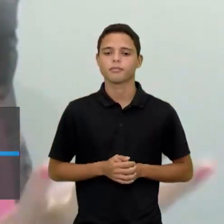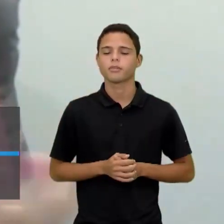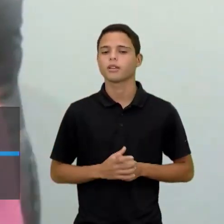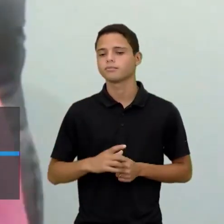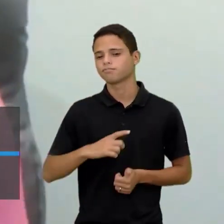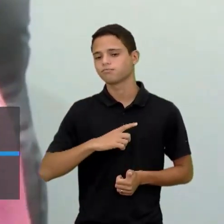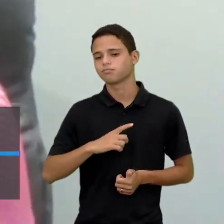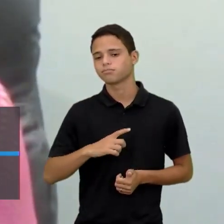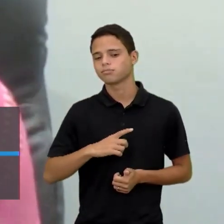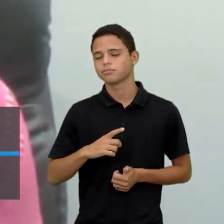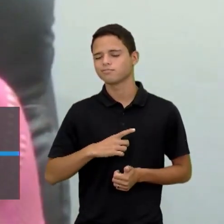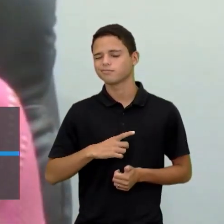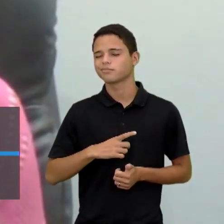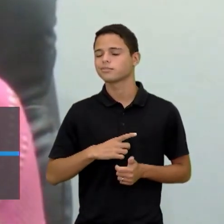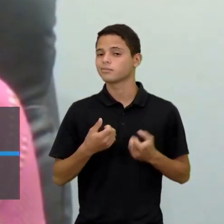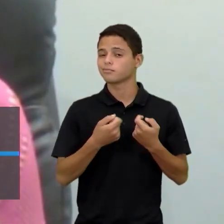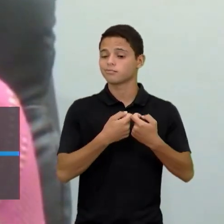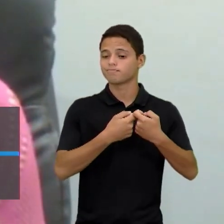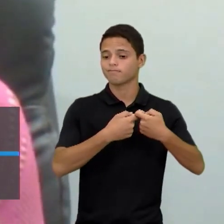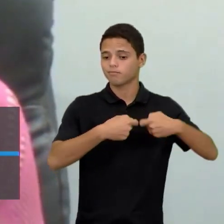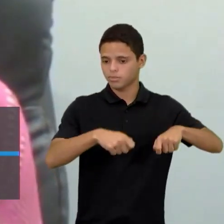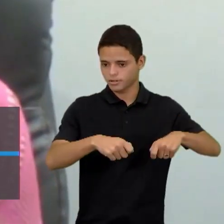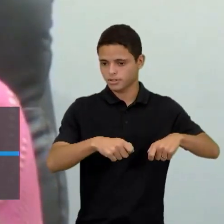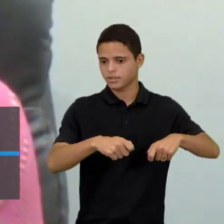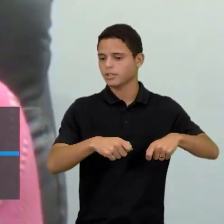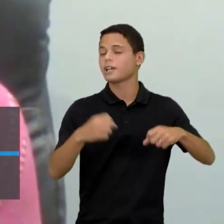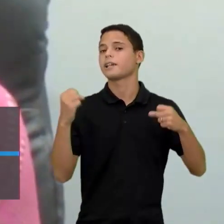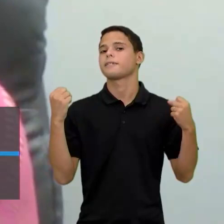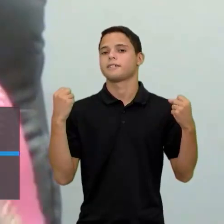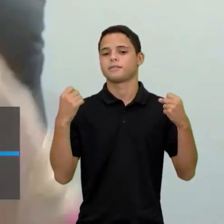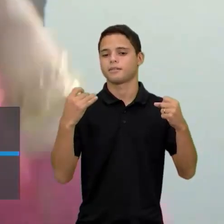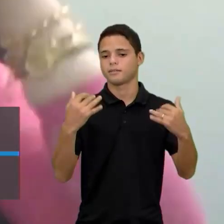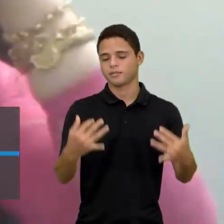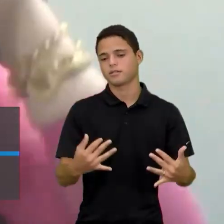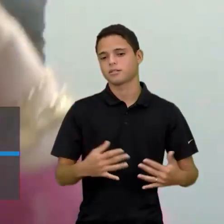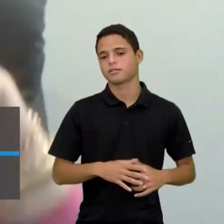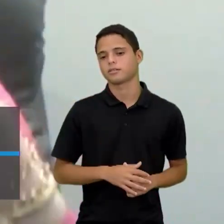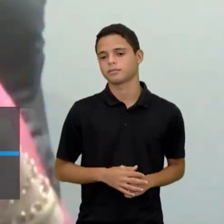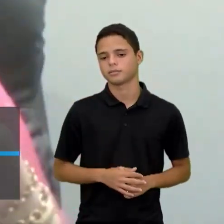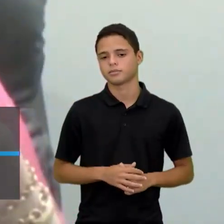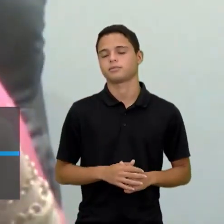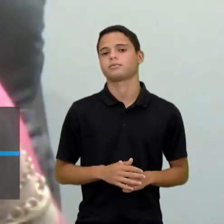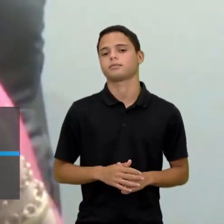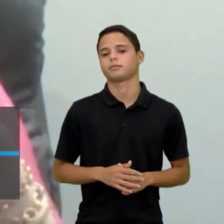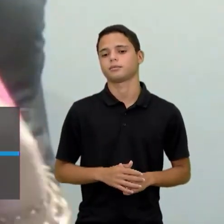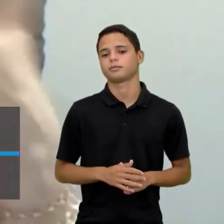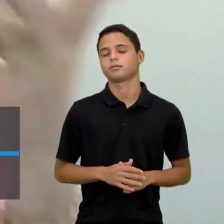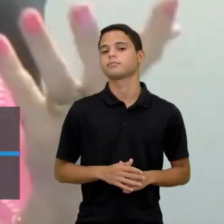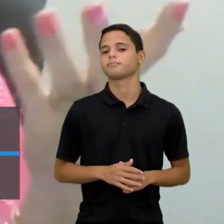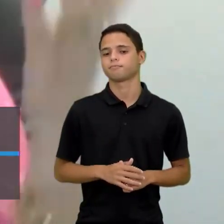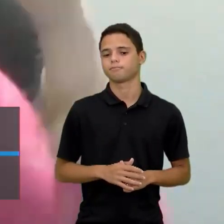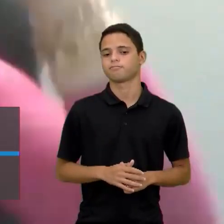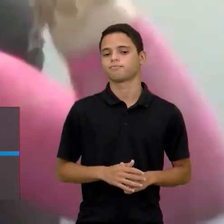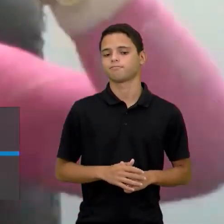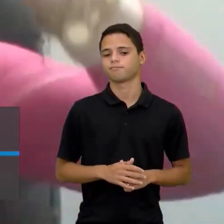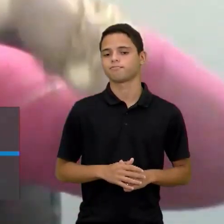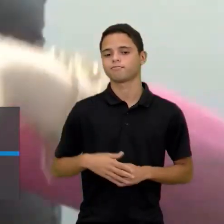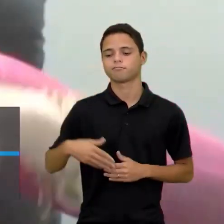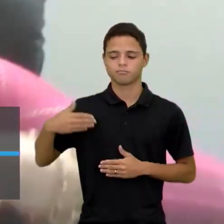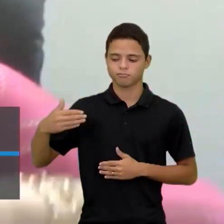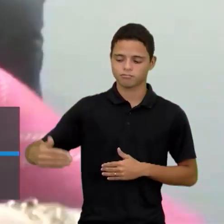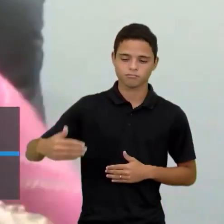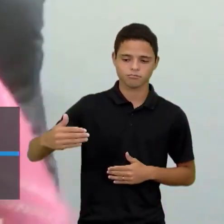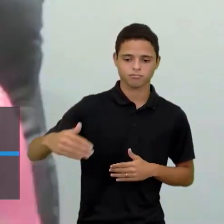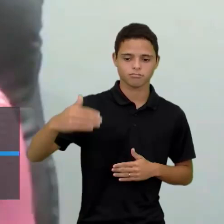teve uma lesão, né? Ele vai contar para vocês, mas ele aconteceu, foi adquirido porque